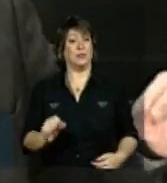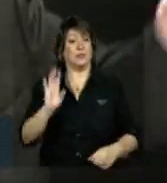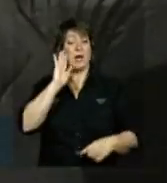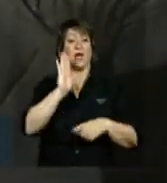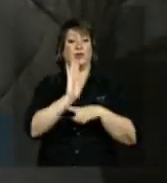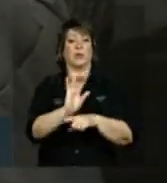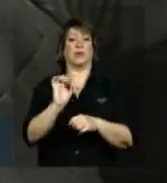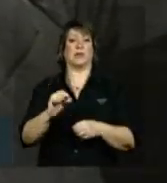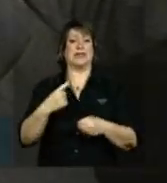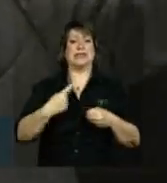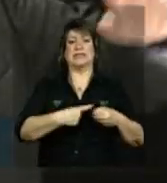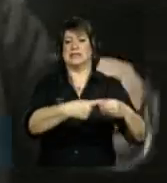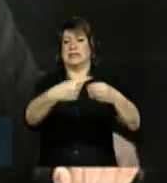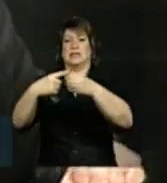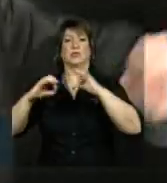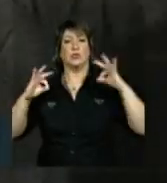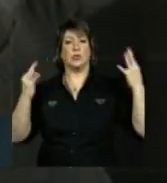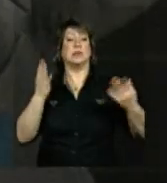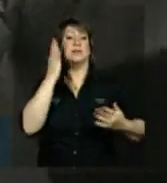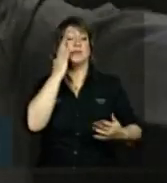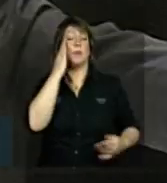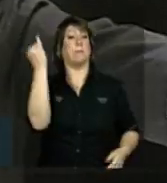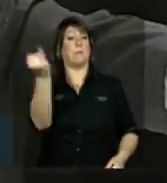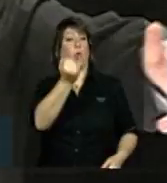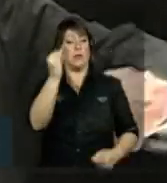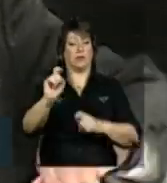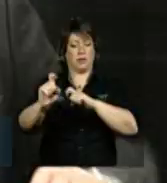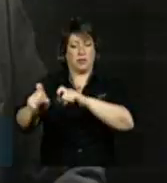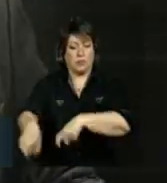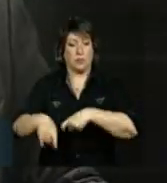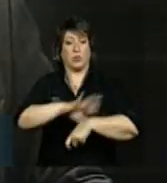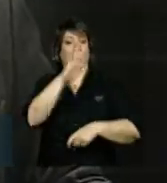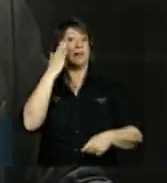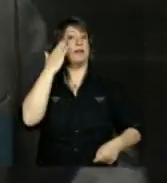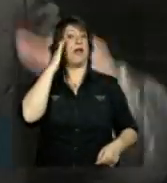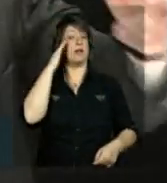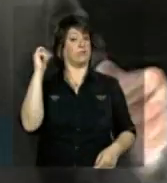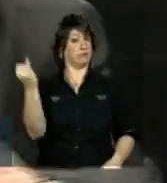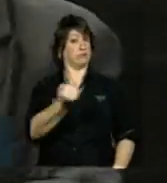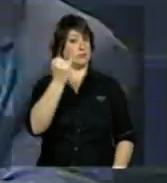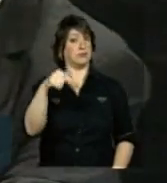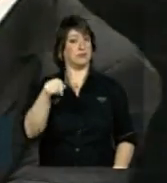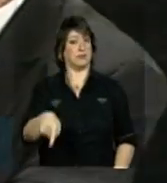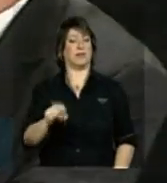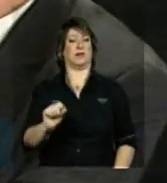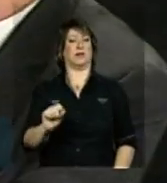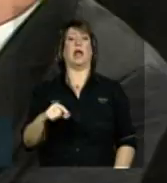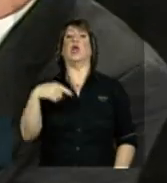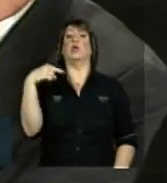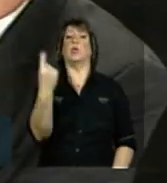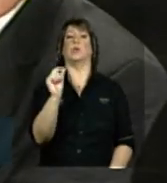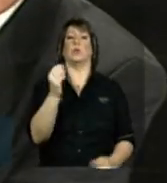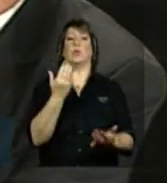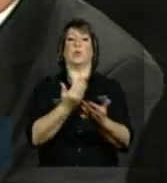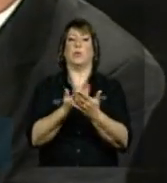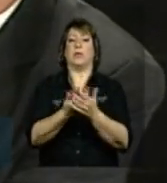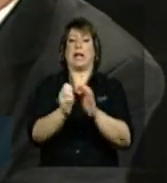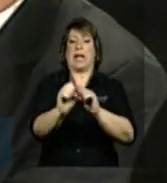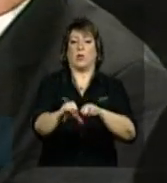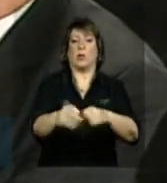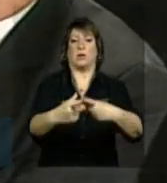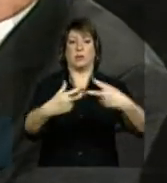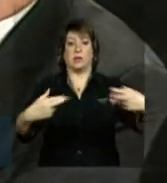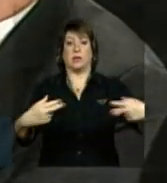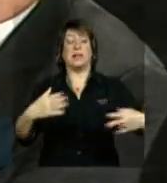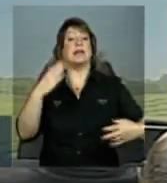cidades saibam da importância da agricultura e pensem na agricultura, que a educação saiba que lá no campo precisa alguém